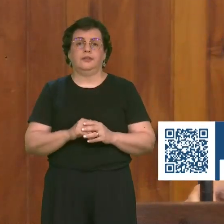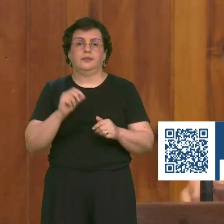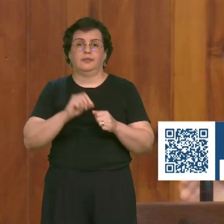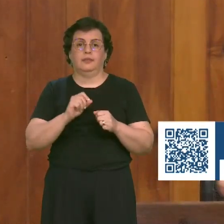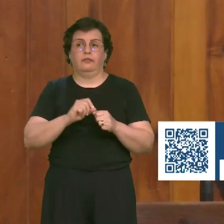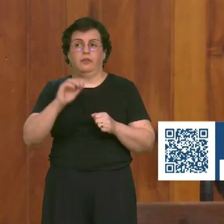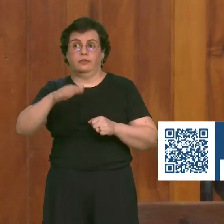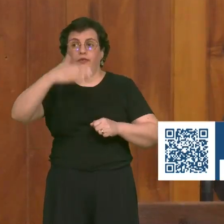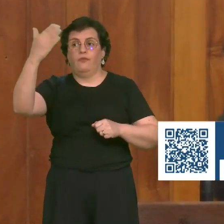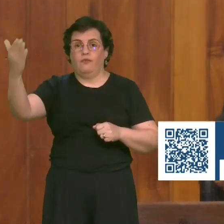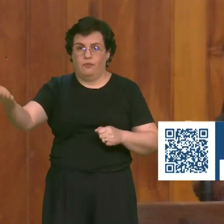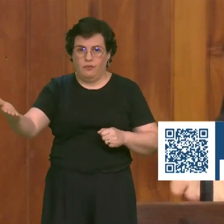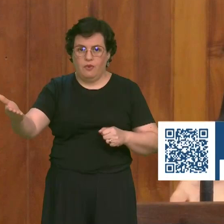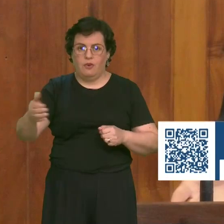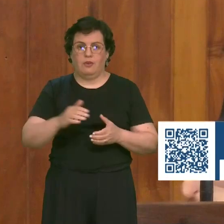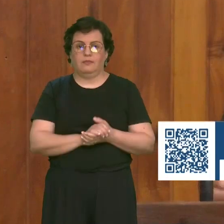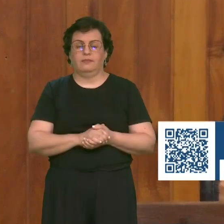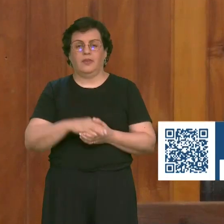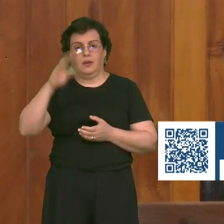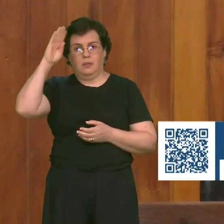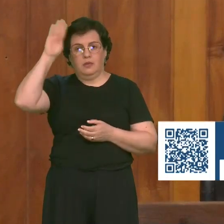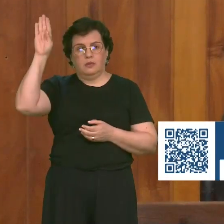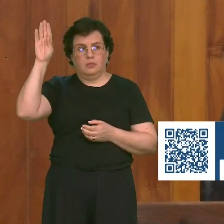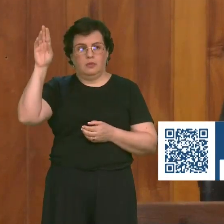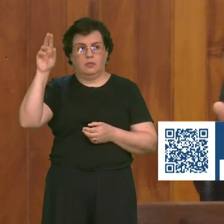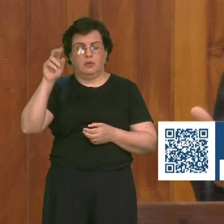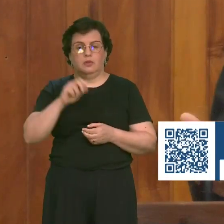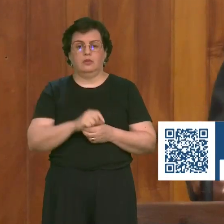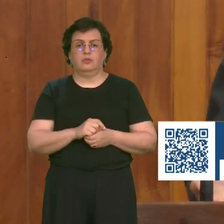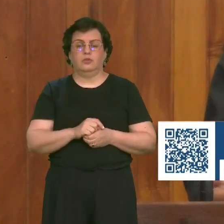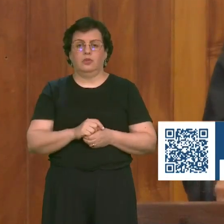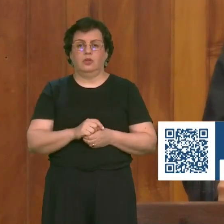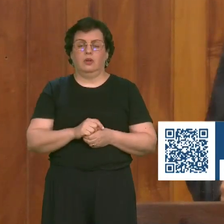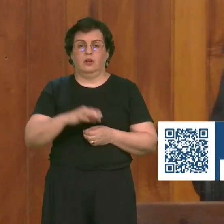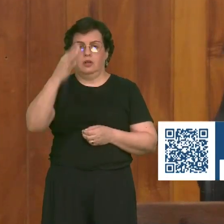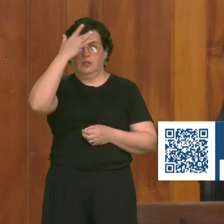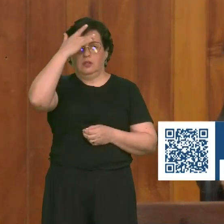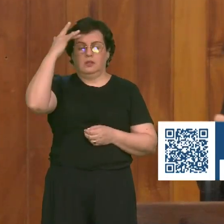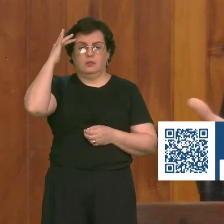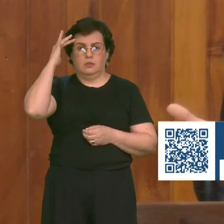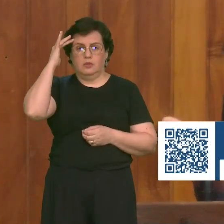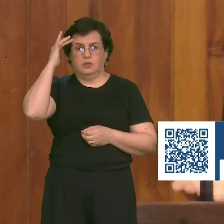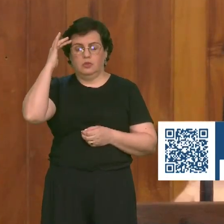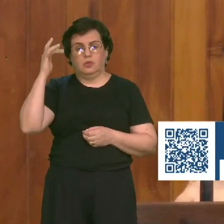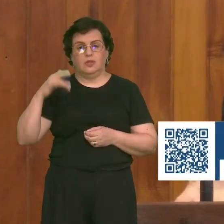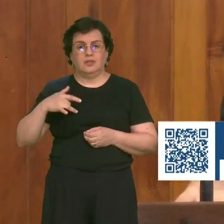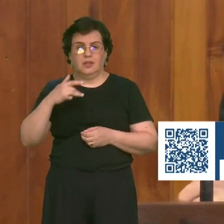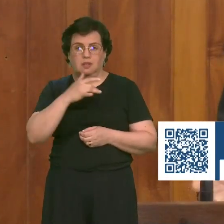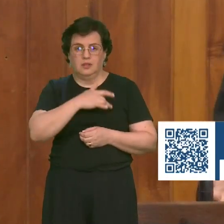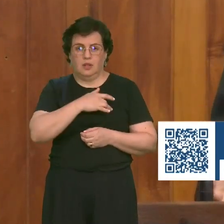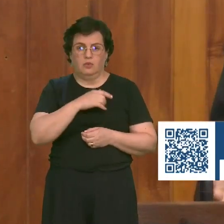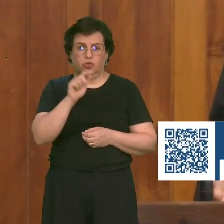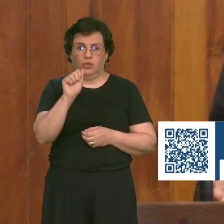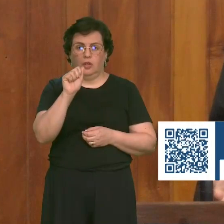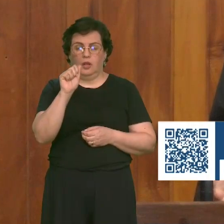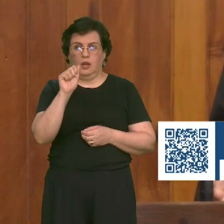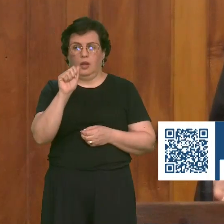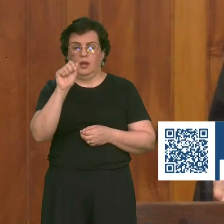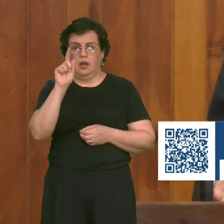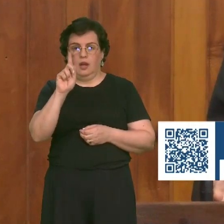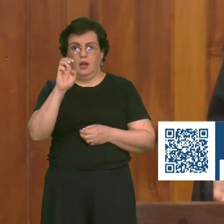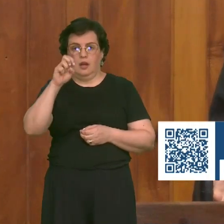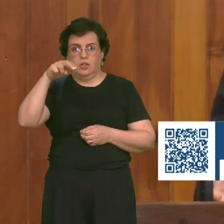externo principalmente os agentes comunitários de saúde a gente encontrou de endemias e outros profissionais do município que